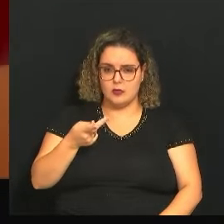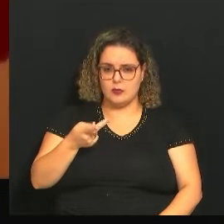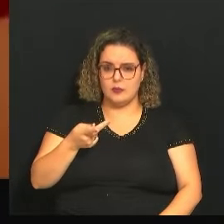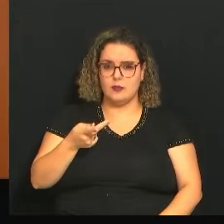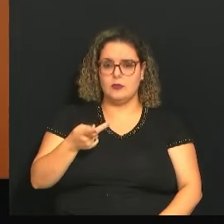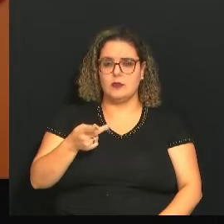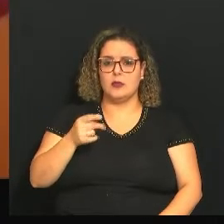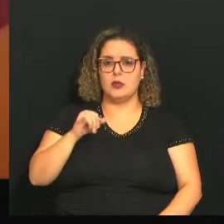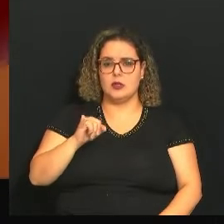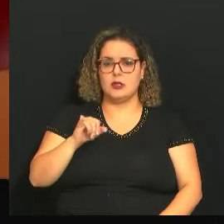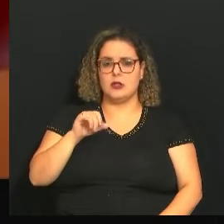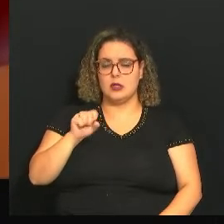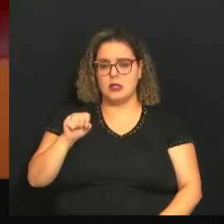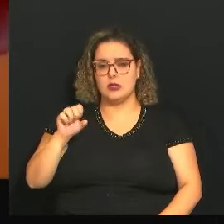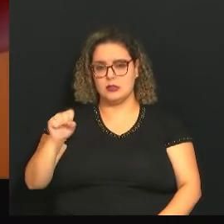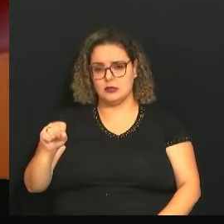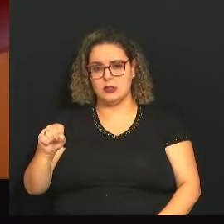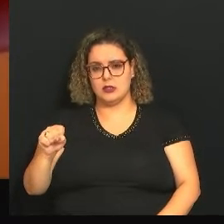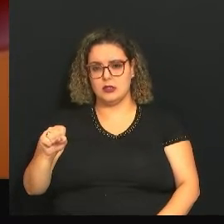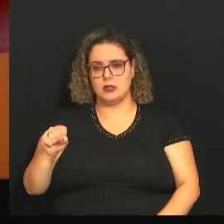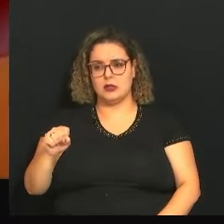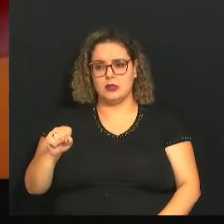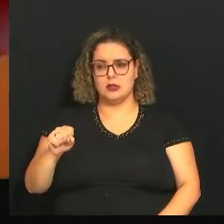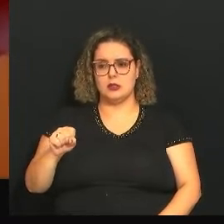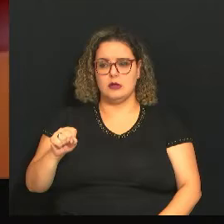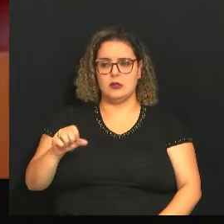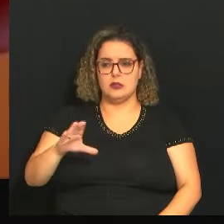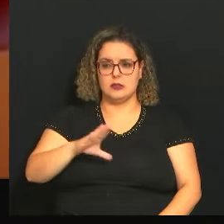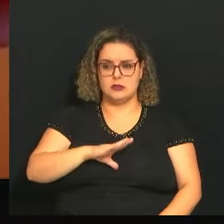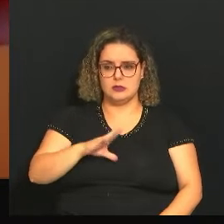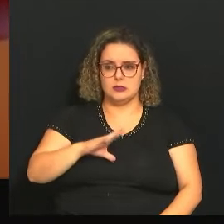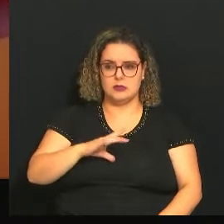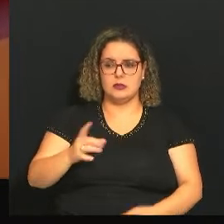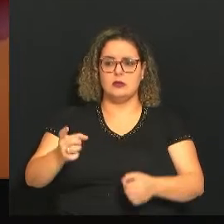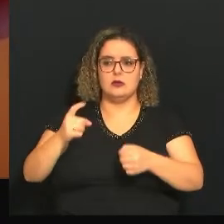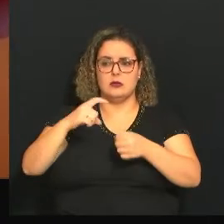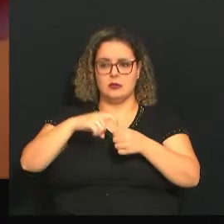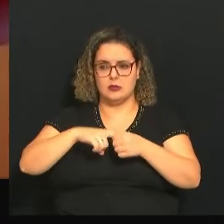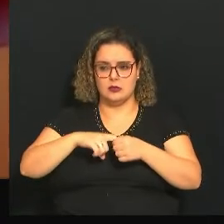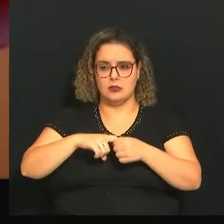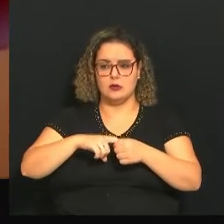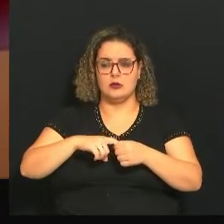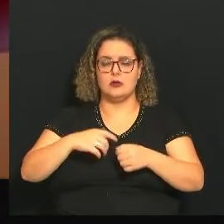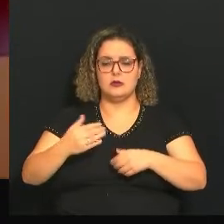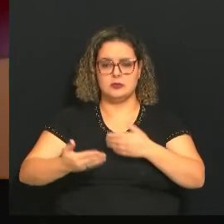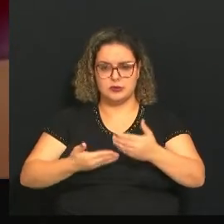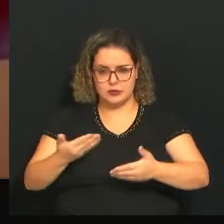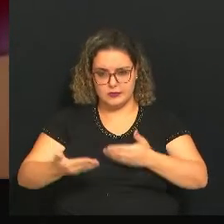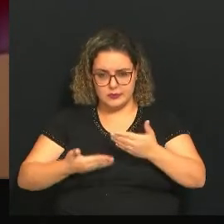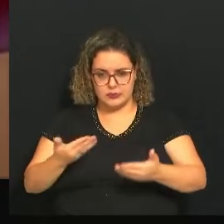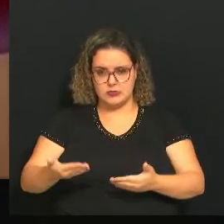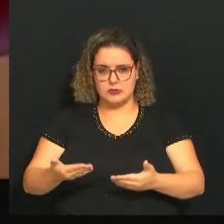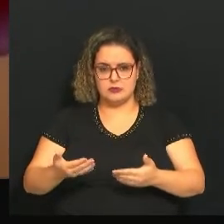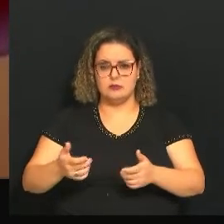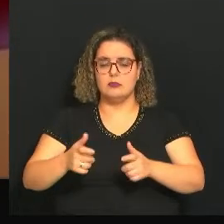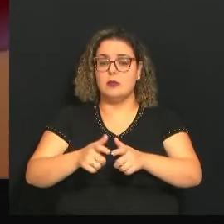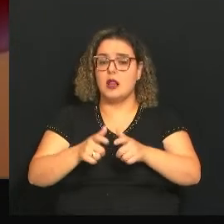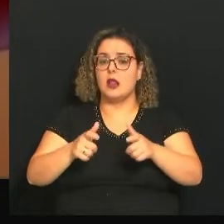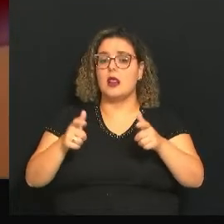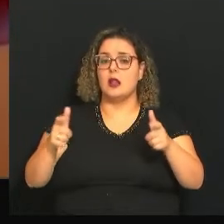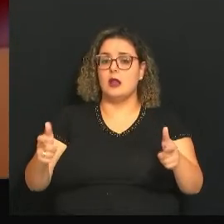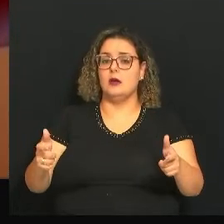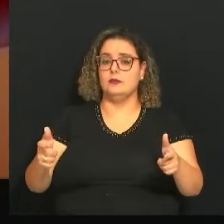ISS, da receita de ISS do município, com a retomada agora do setor de serviços, vai aumentar ainda mais. Já